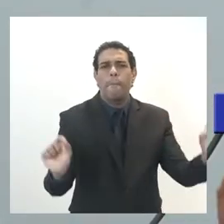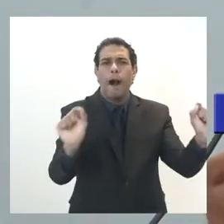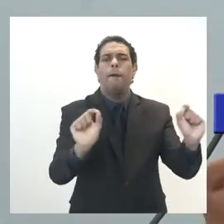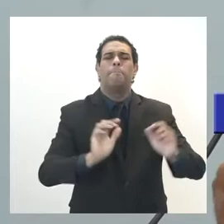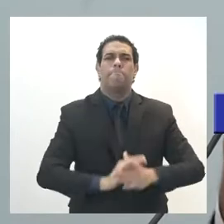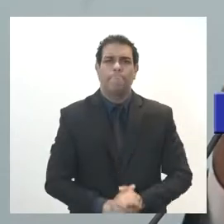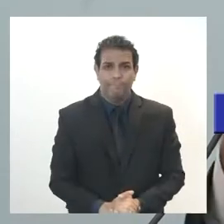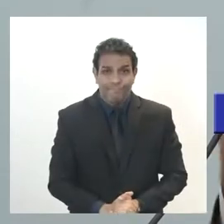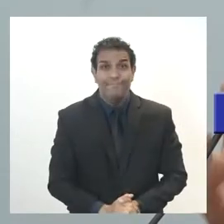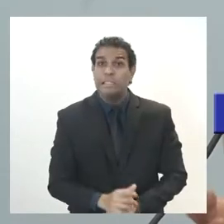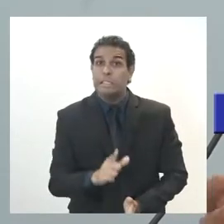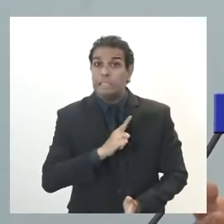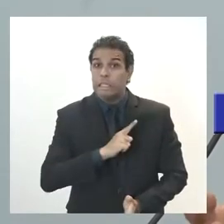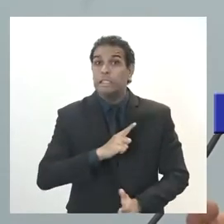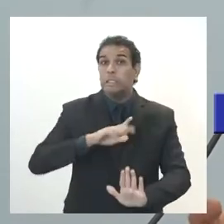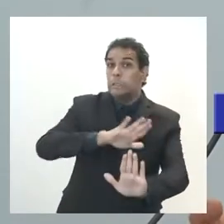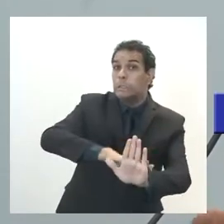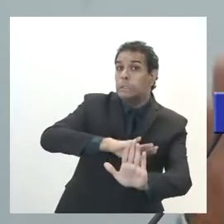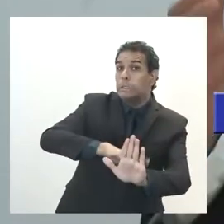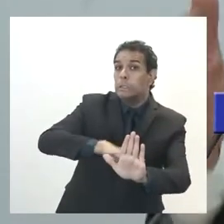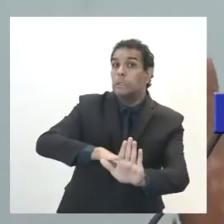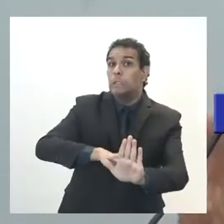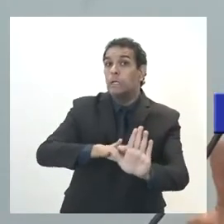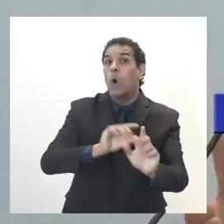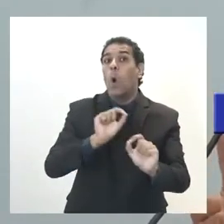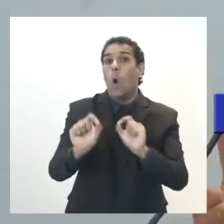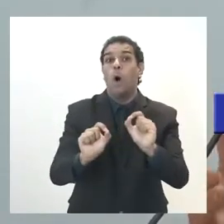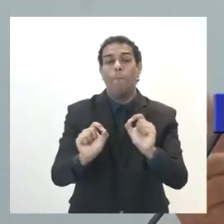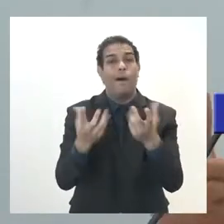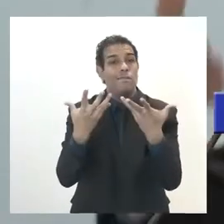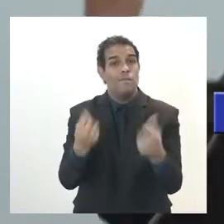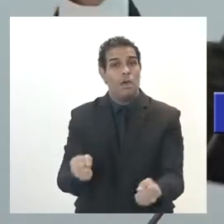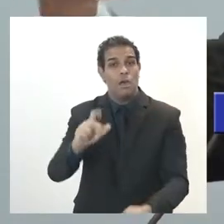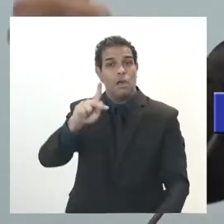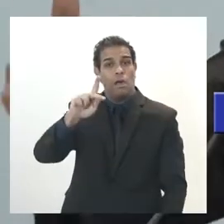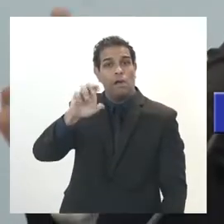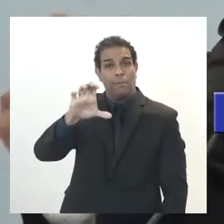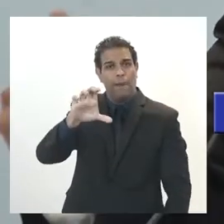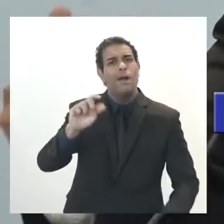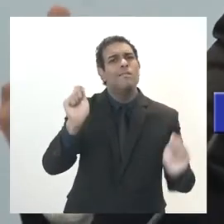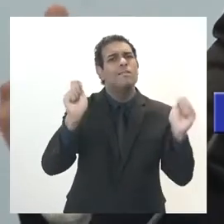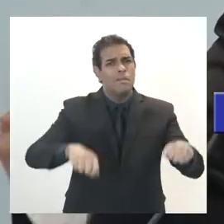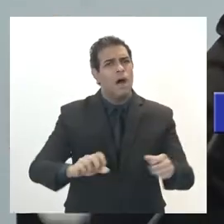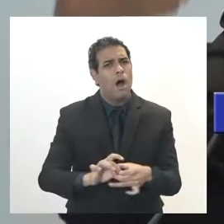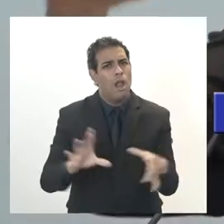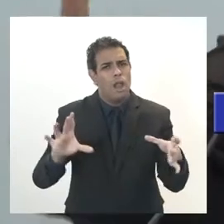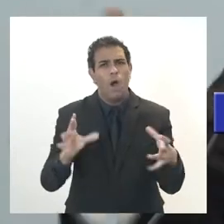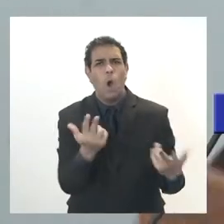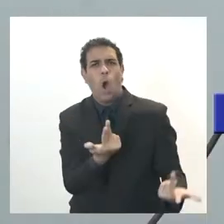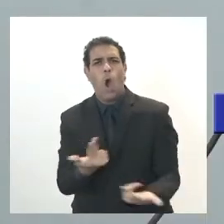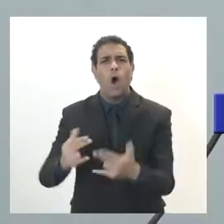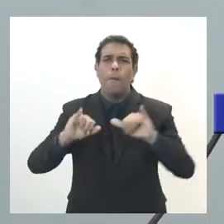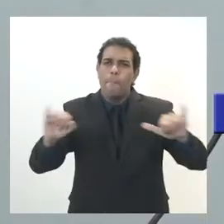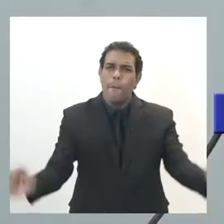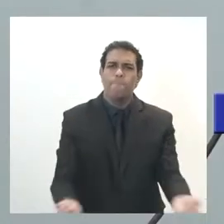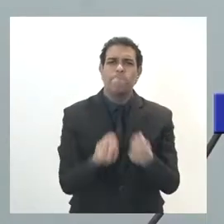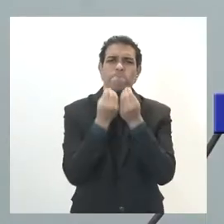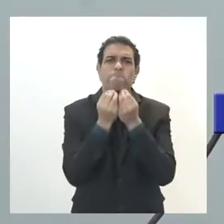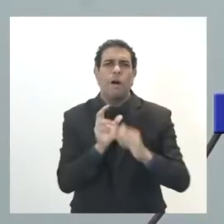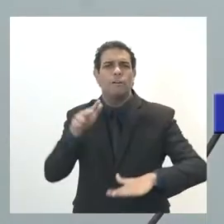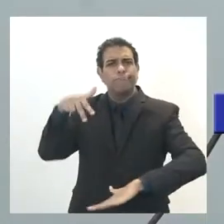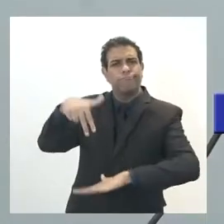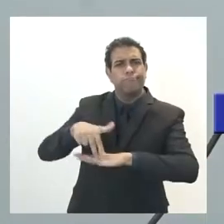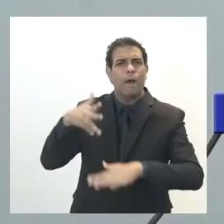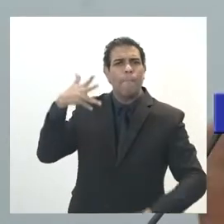o que tem uma posição de defesa da PEC também dá igual a oportunidade